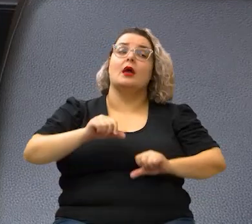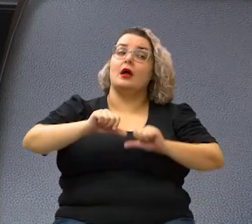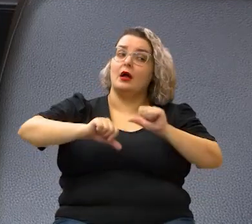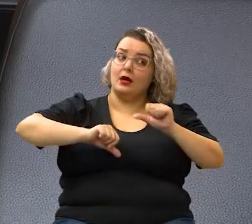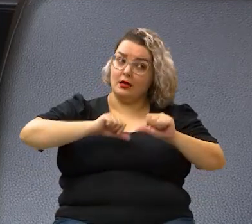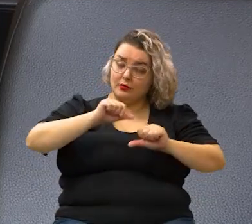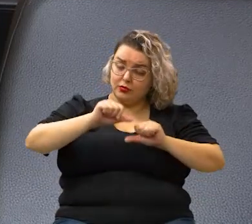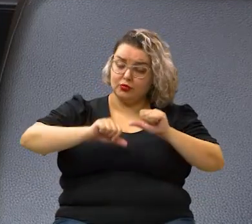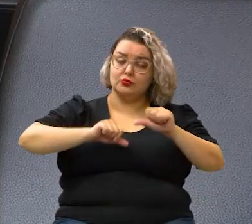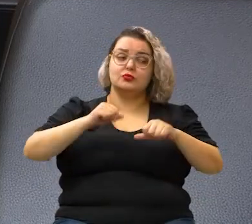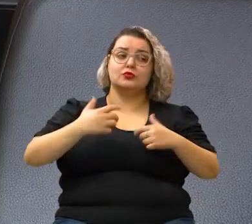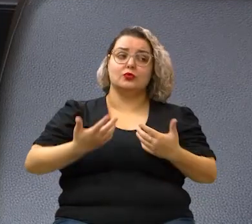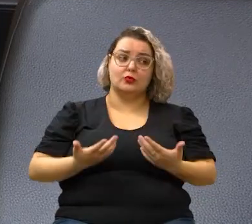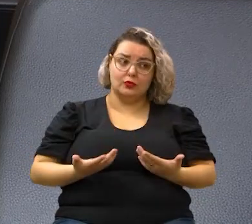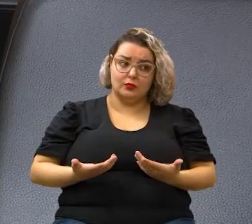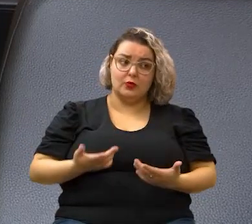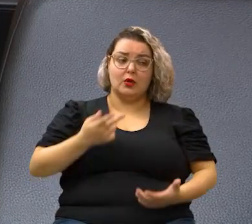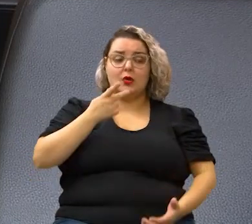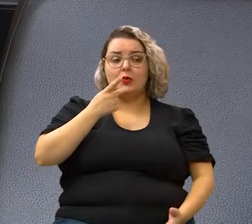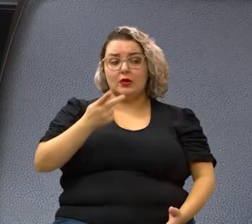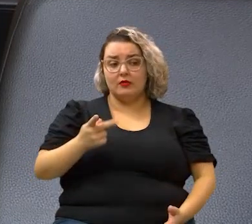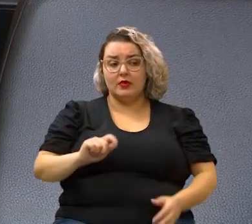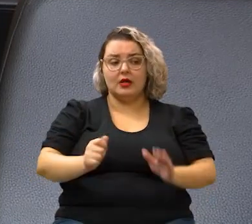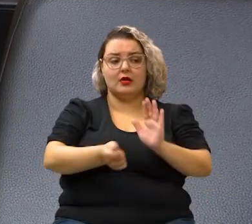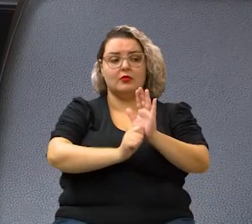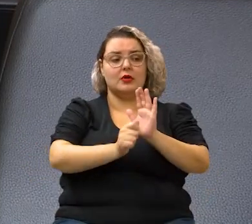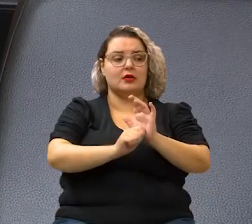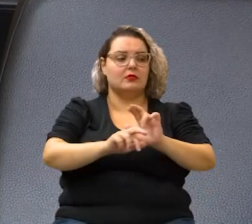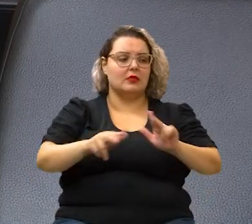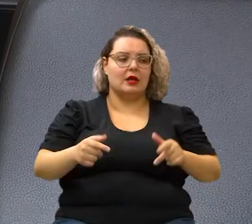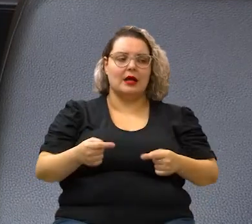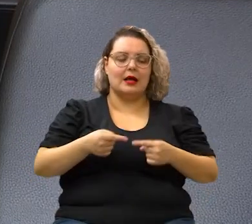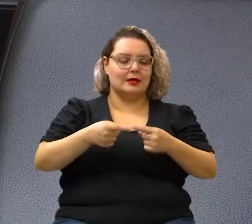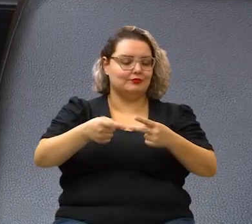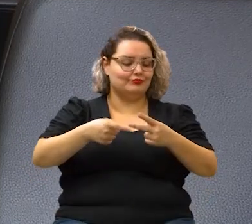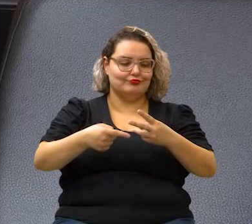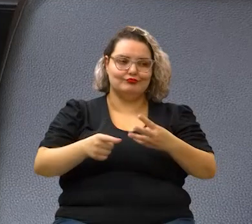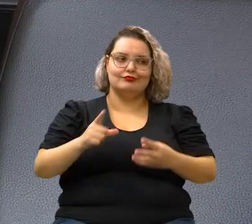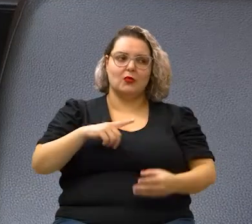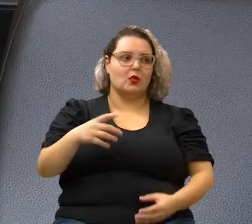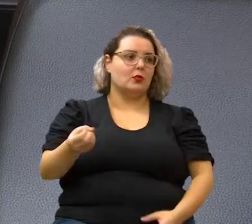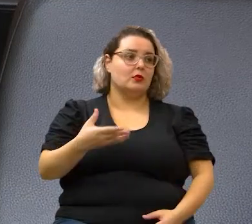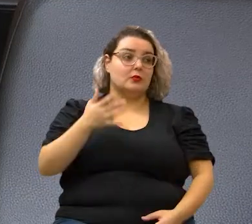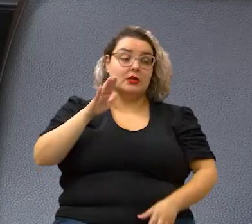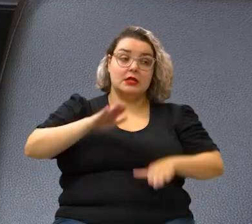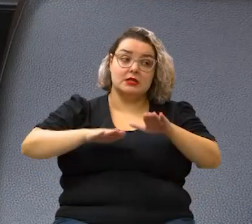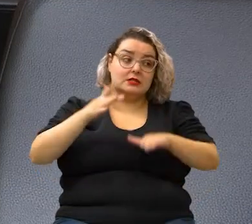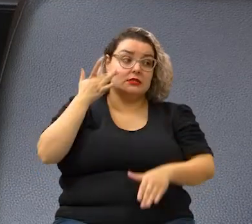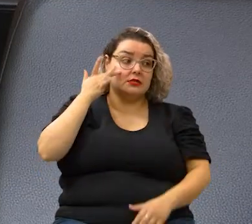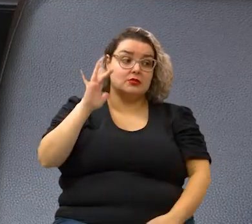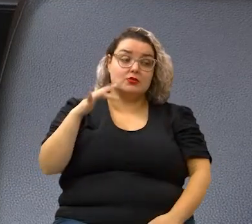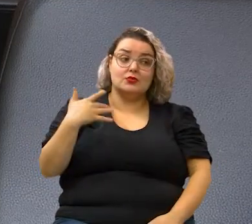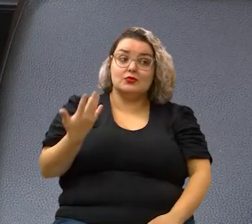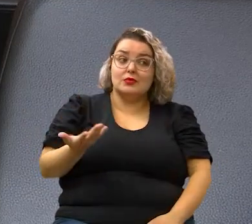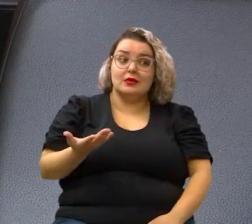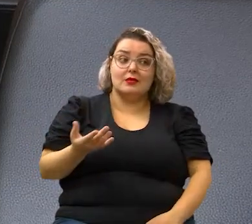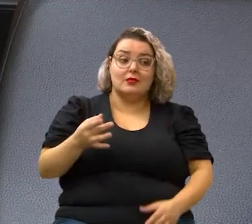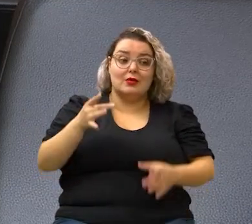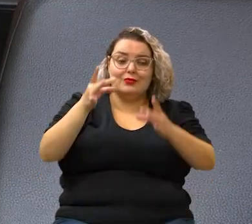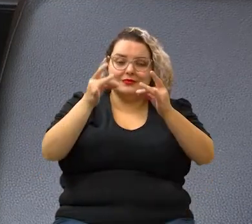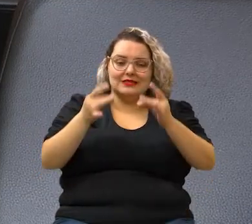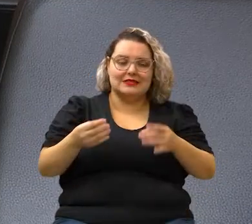Mudou bastante, né? É o que eu falo, as drogas, elas a cada semana tem uma nova e às vezes a gente não sabe nem